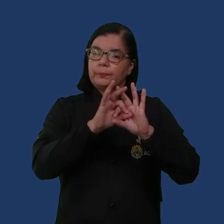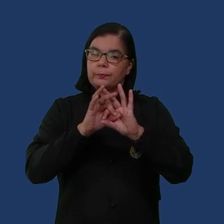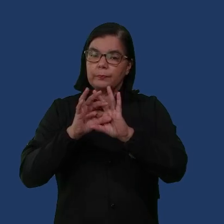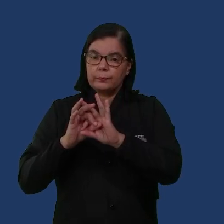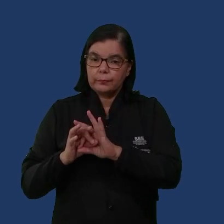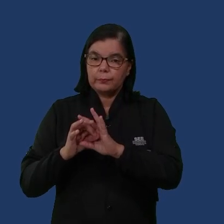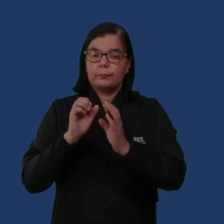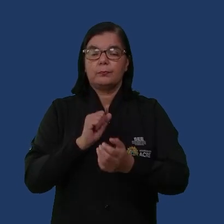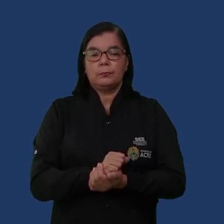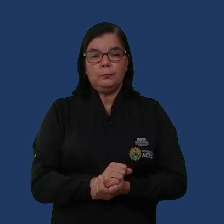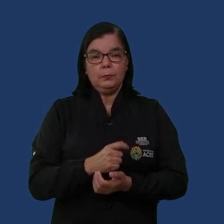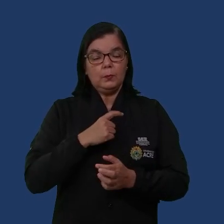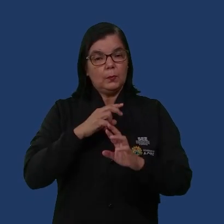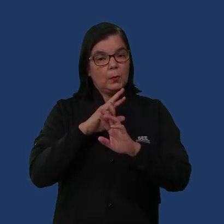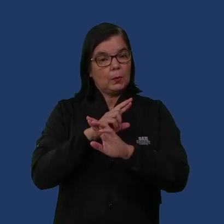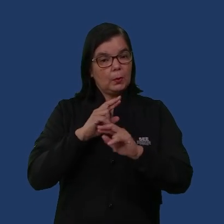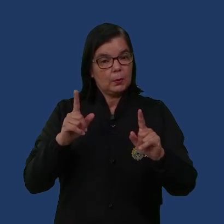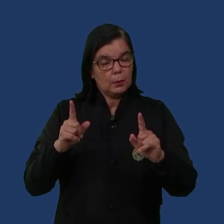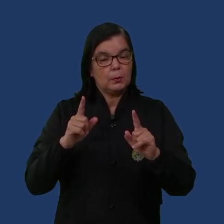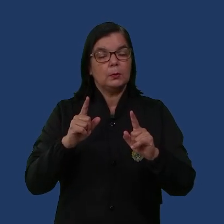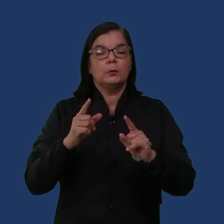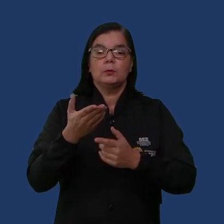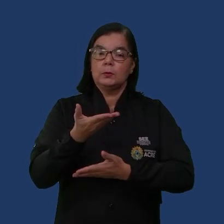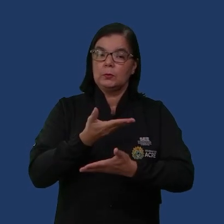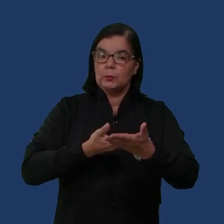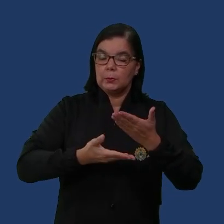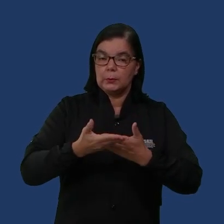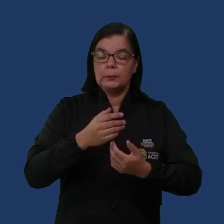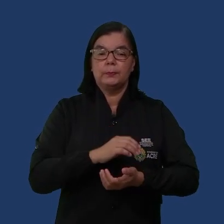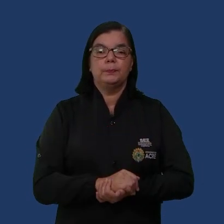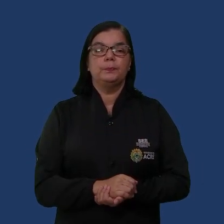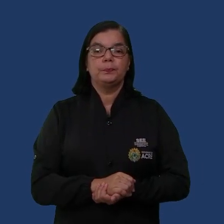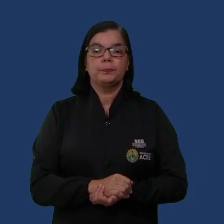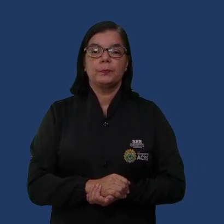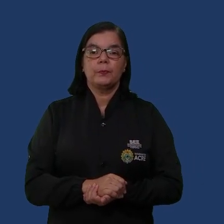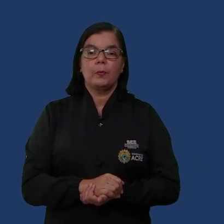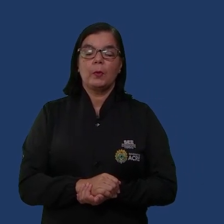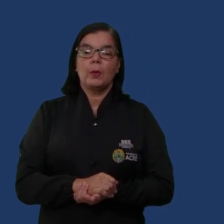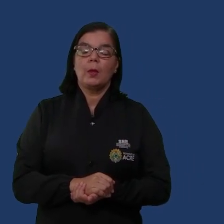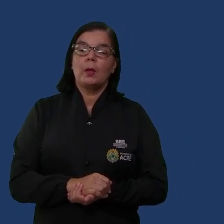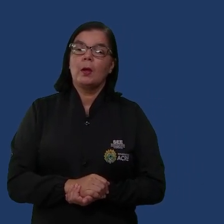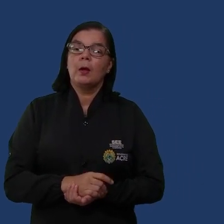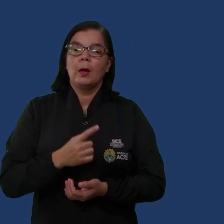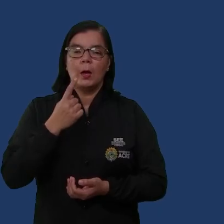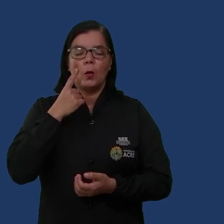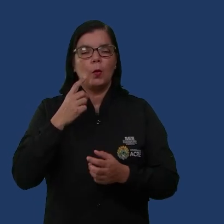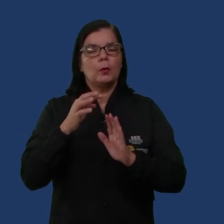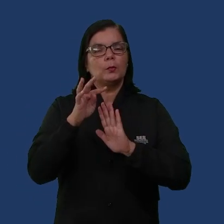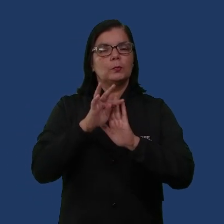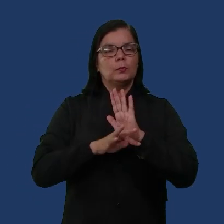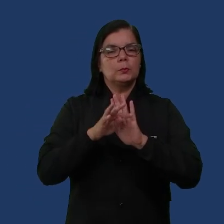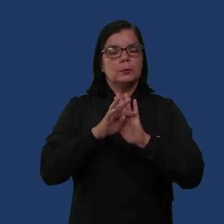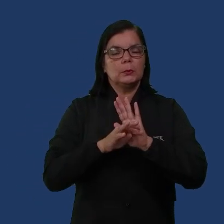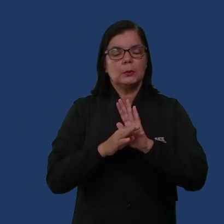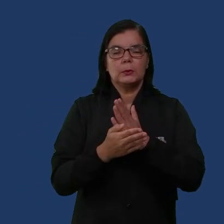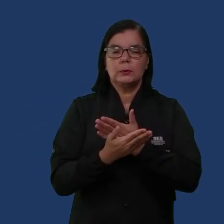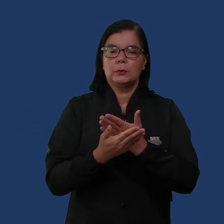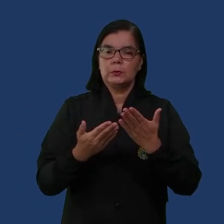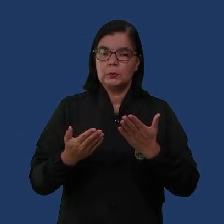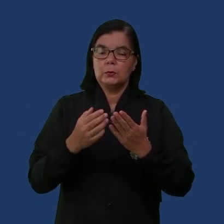contextos diferentes com relação a essas obras. Então vamos olhar aqui para esse texto que está aí na sua